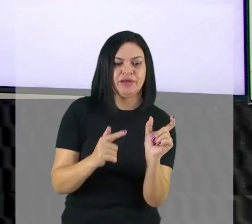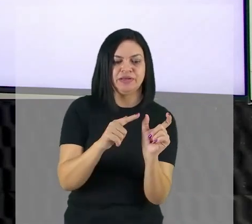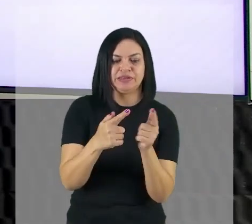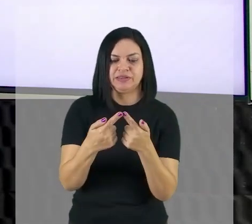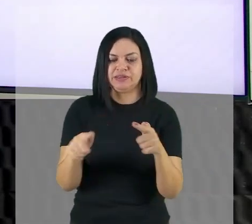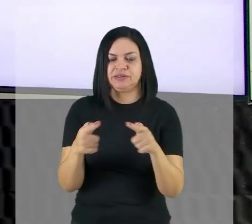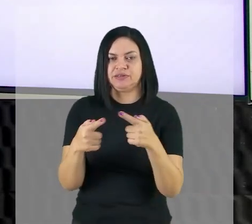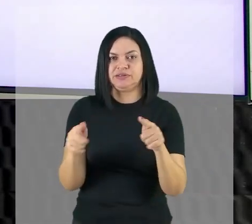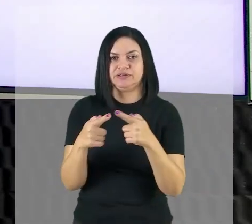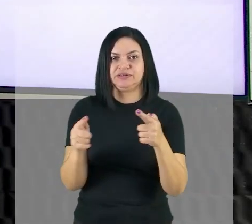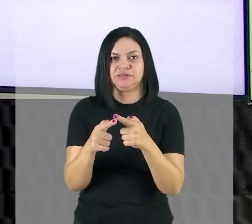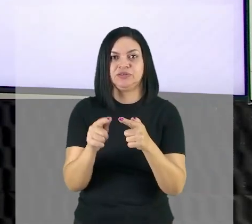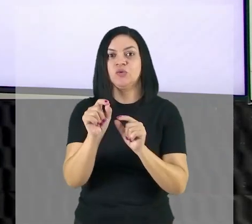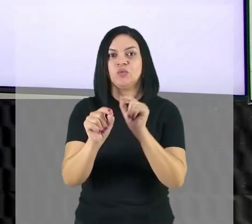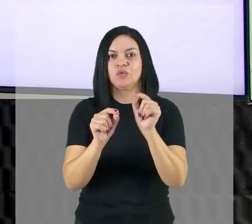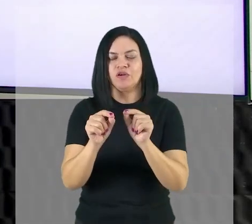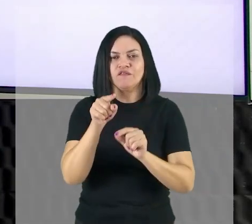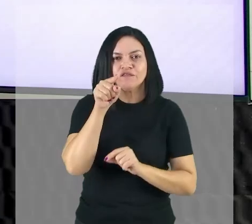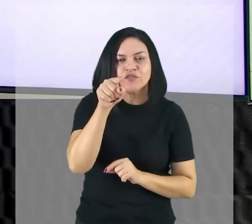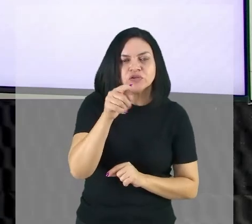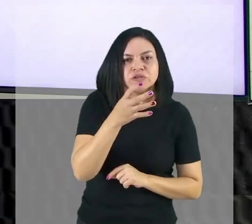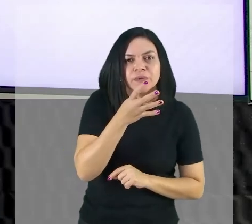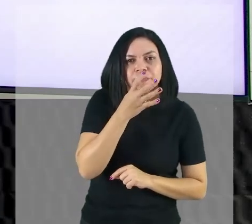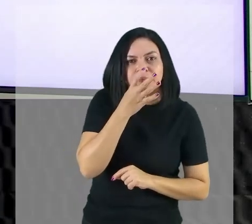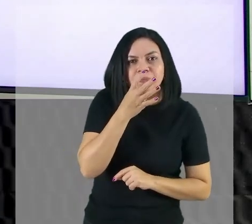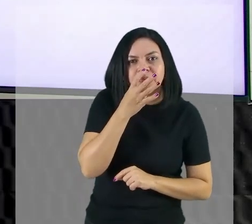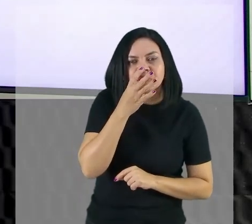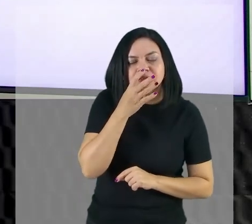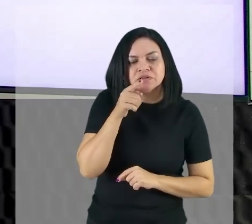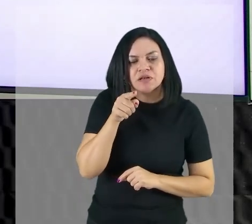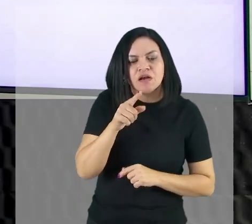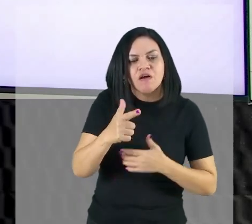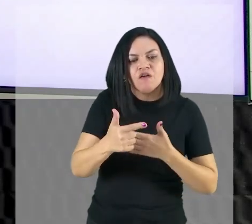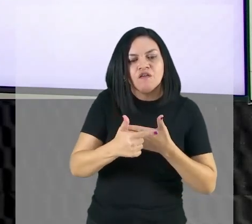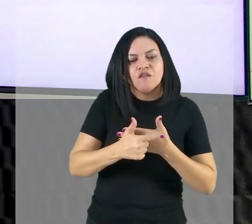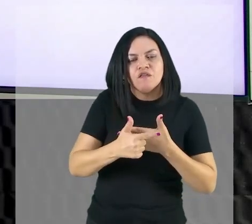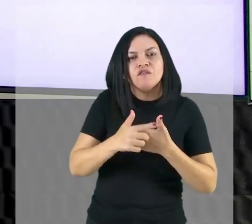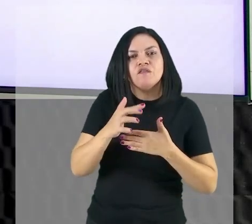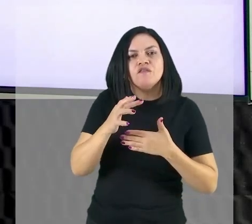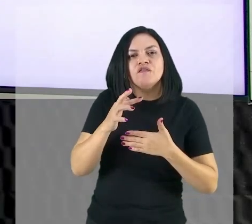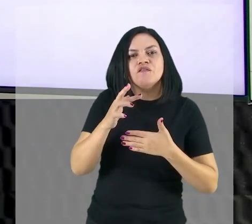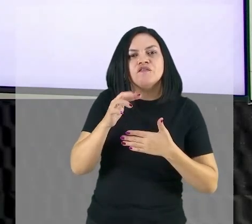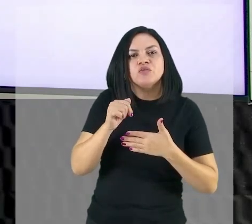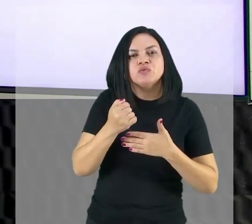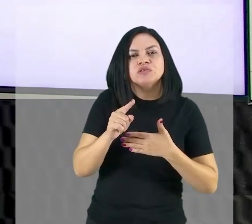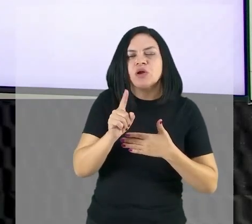Análise morfológica é você pensar na função que aquela palavra, na